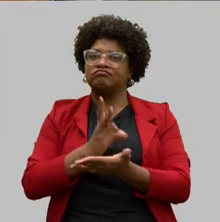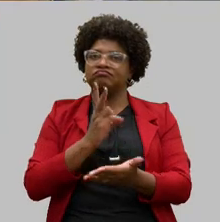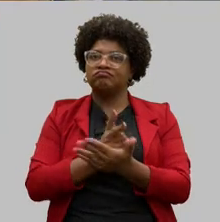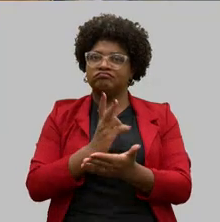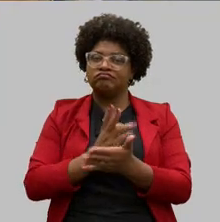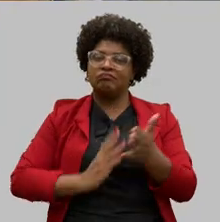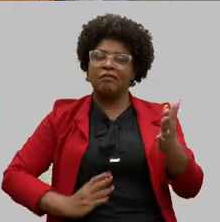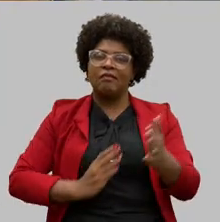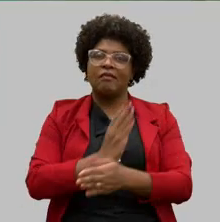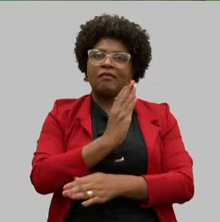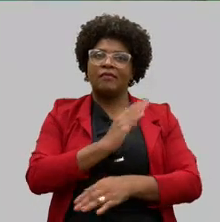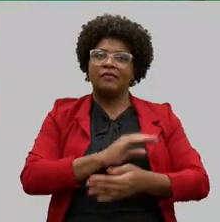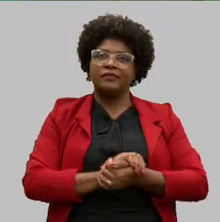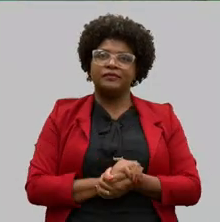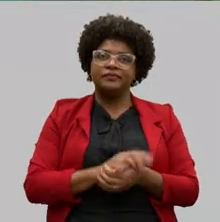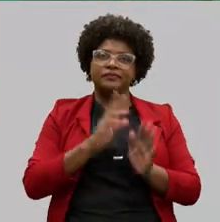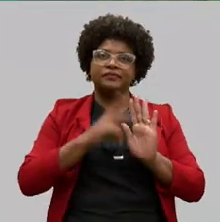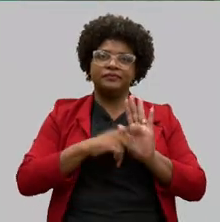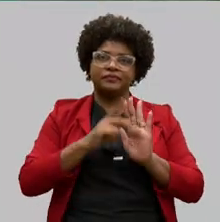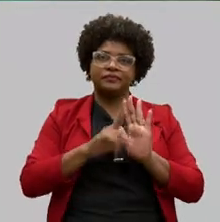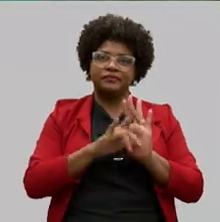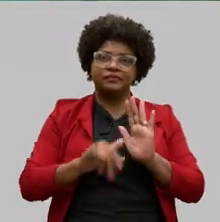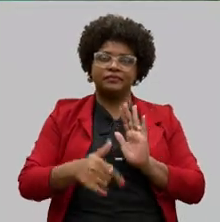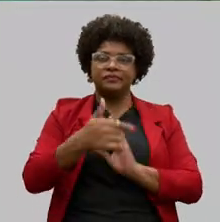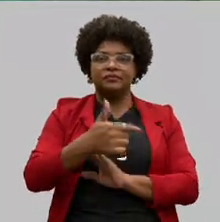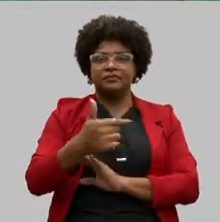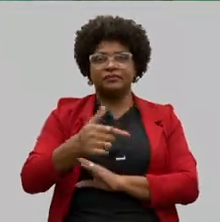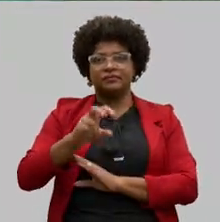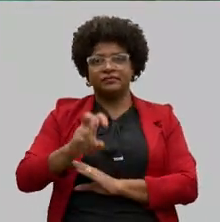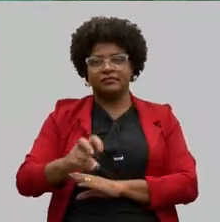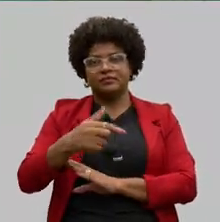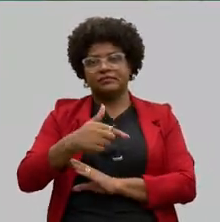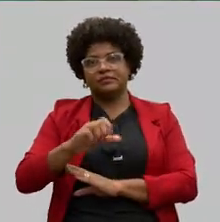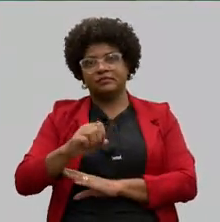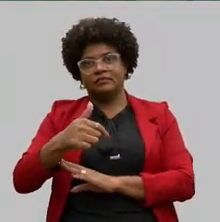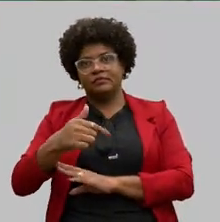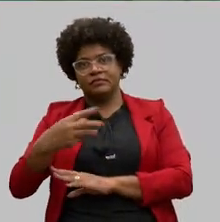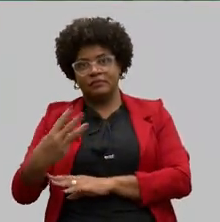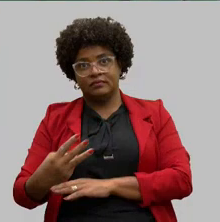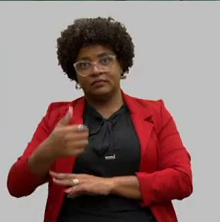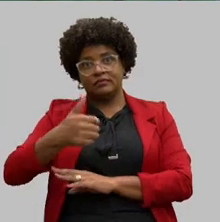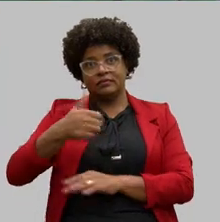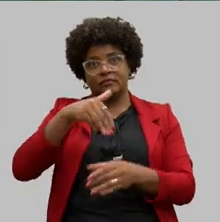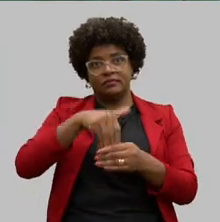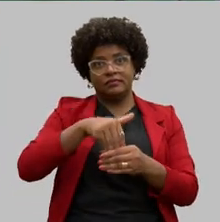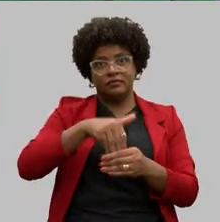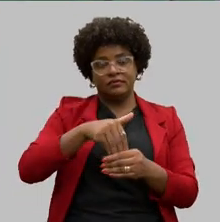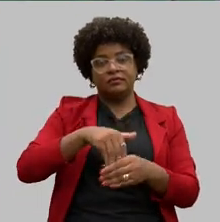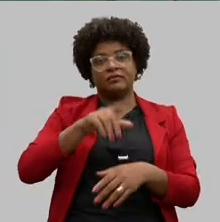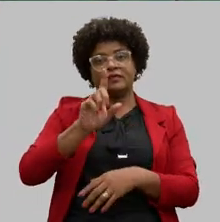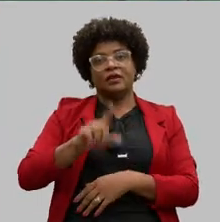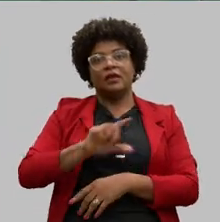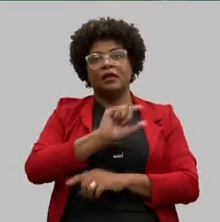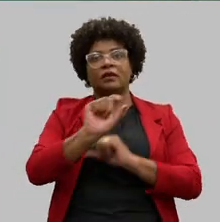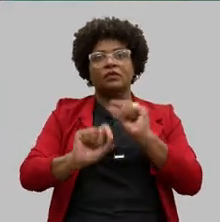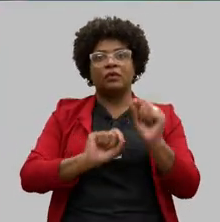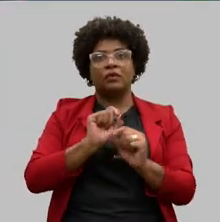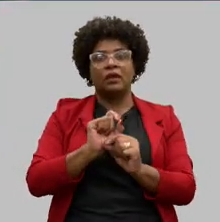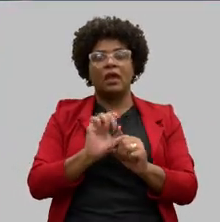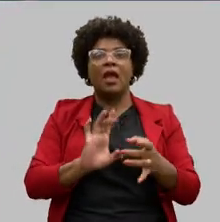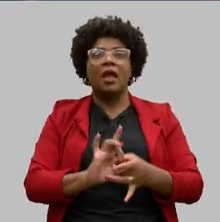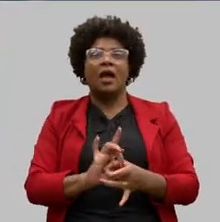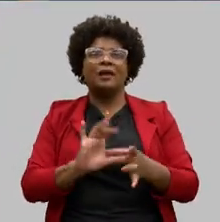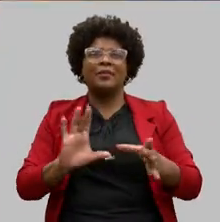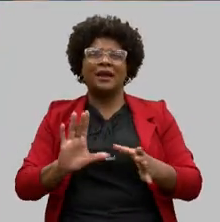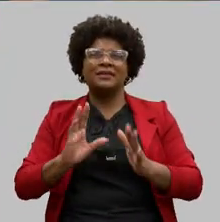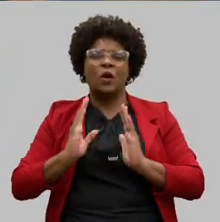aprovado projeto de lei 22522 em primeiro turno dispõe sobre desafetação do trecho rodovi especifica